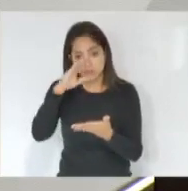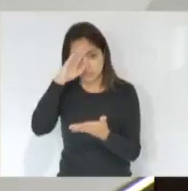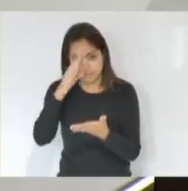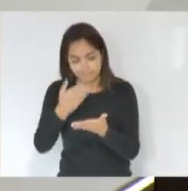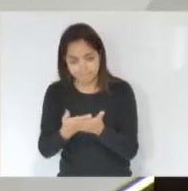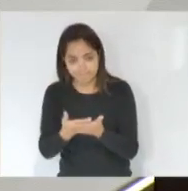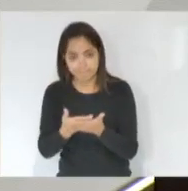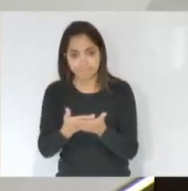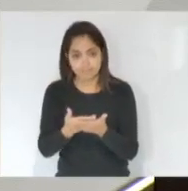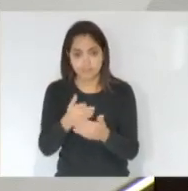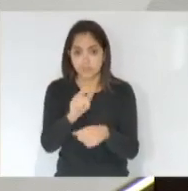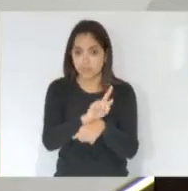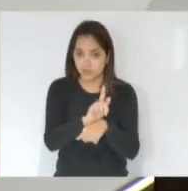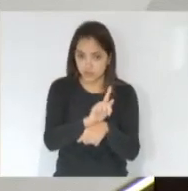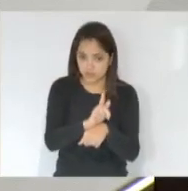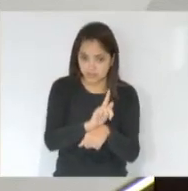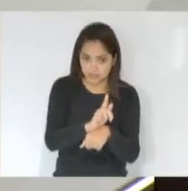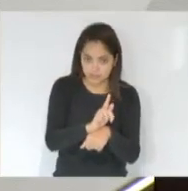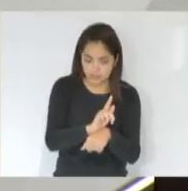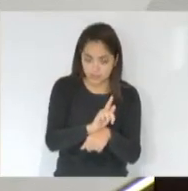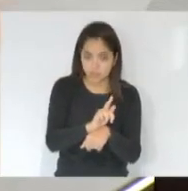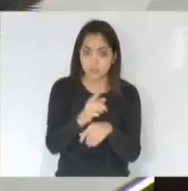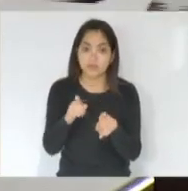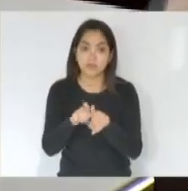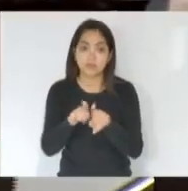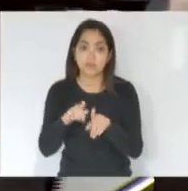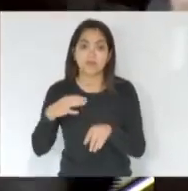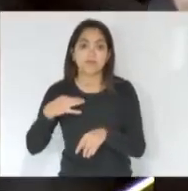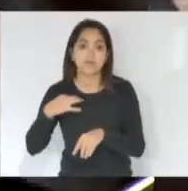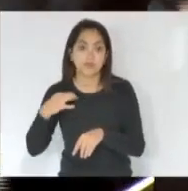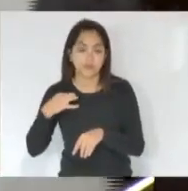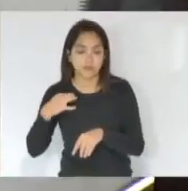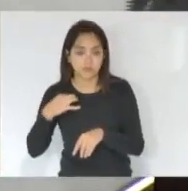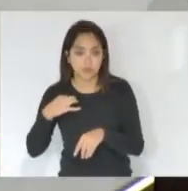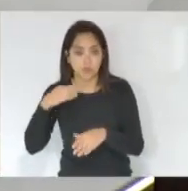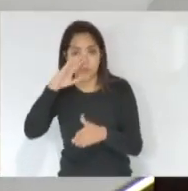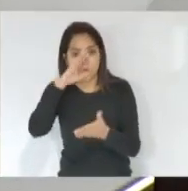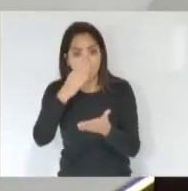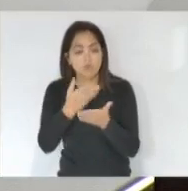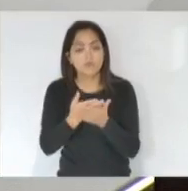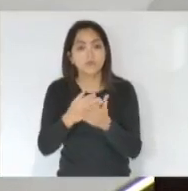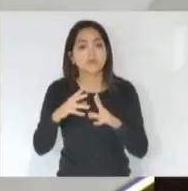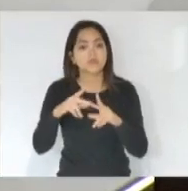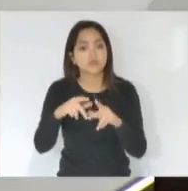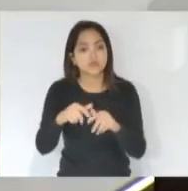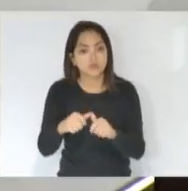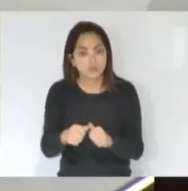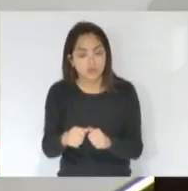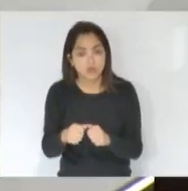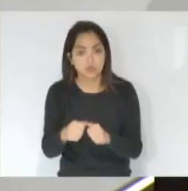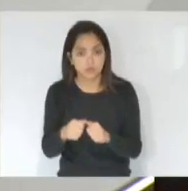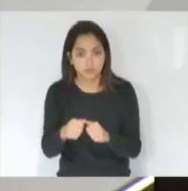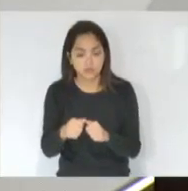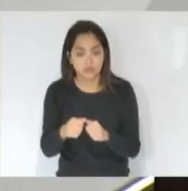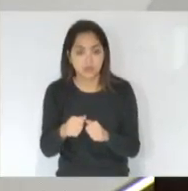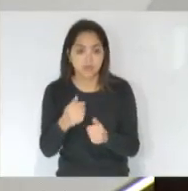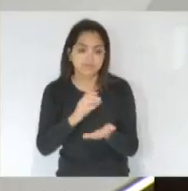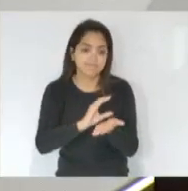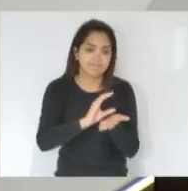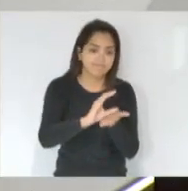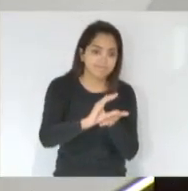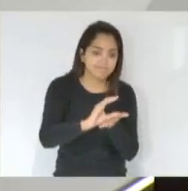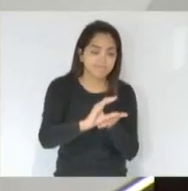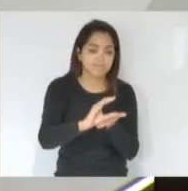hospitalar daquela instituição filantrópica, com a confiança de todos os que aportam recursos em favor do